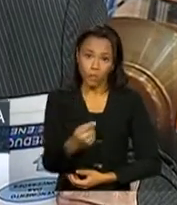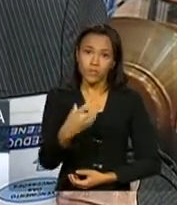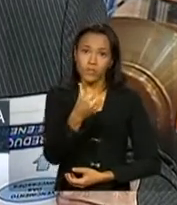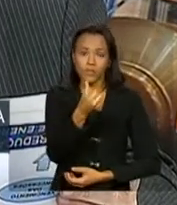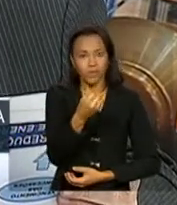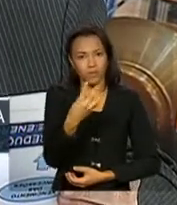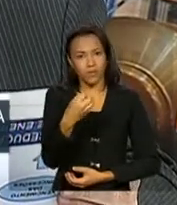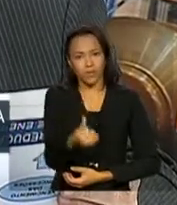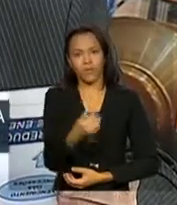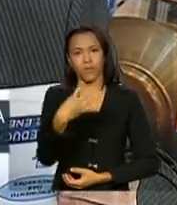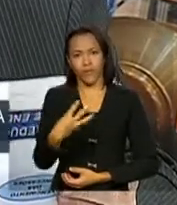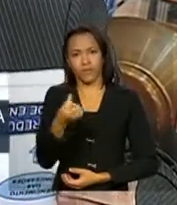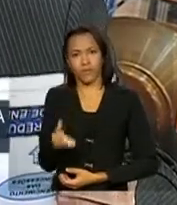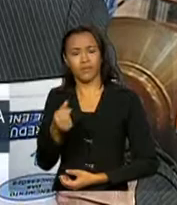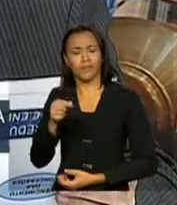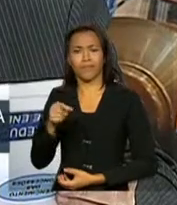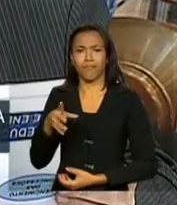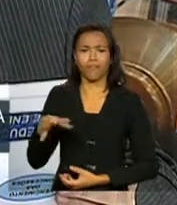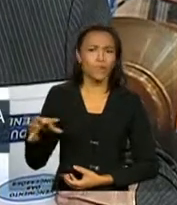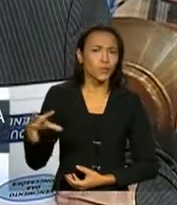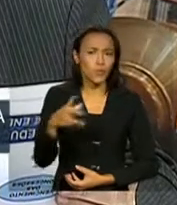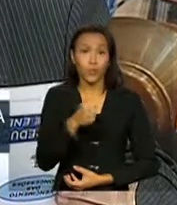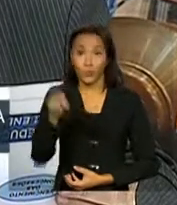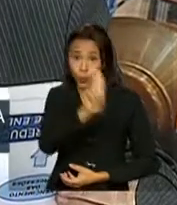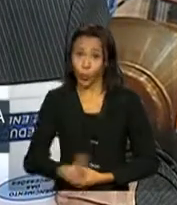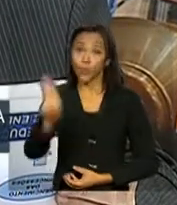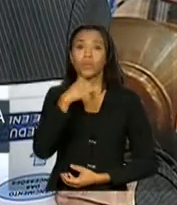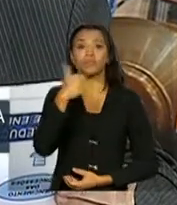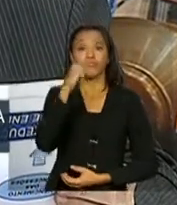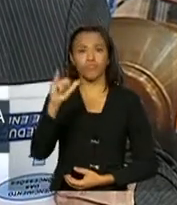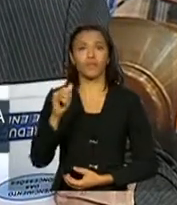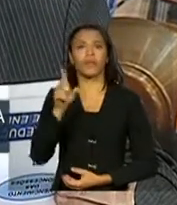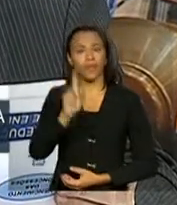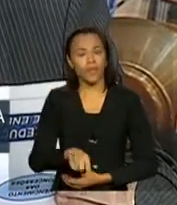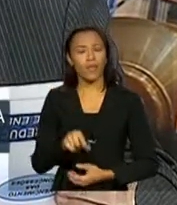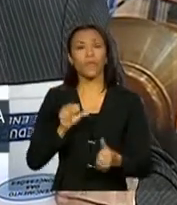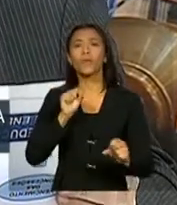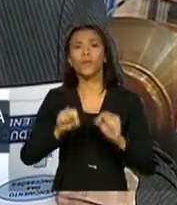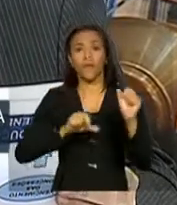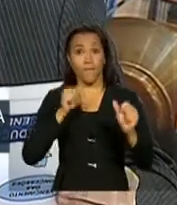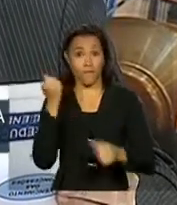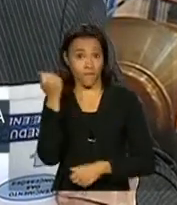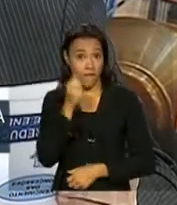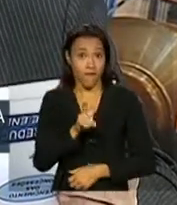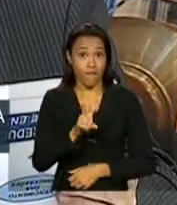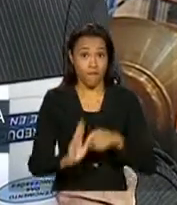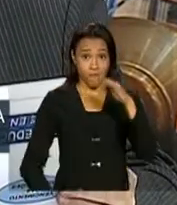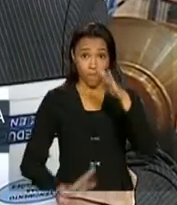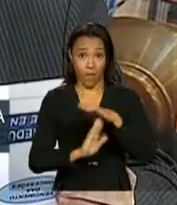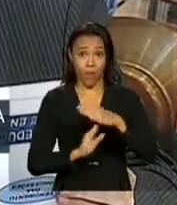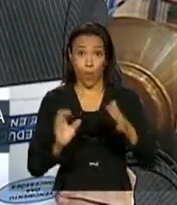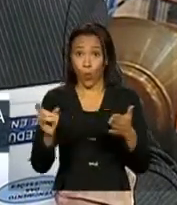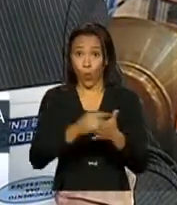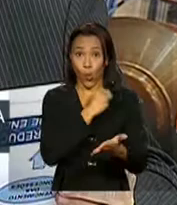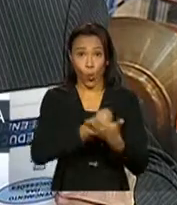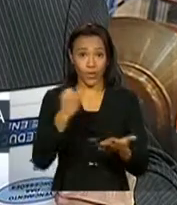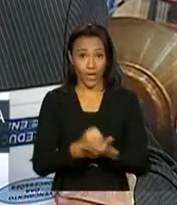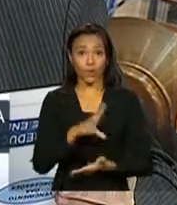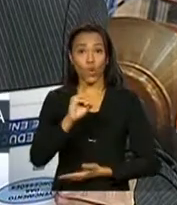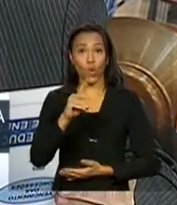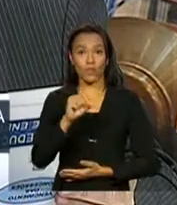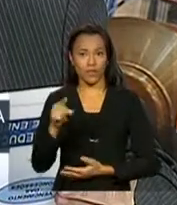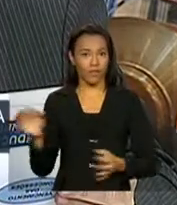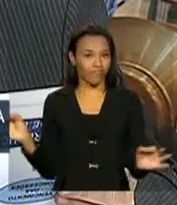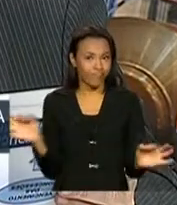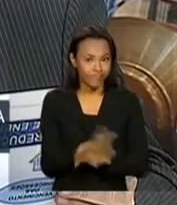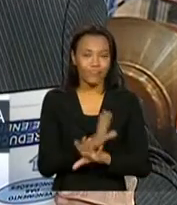24.088.646 pontos de consumo, onde estão mudando, quer dizer, estão vencendo os contratos de concessões,